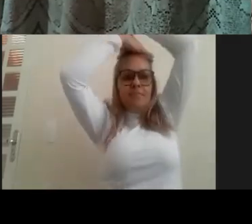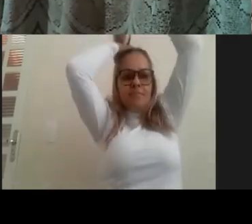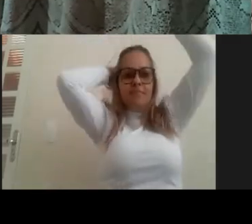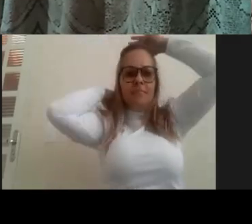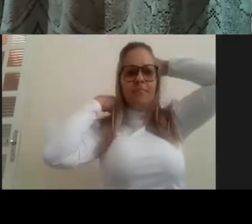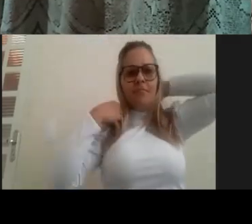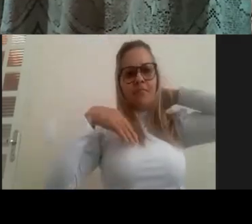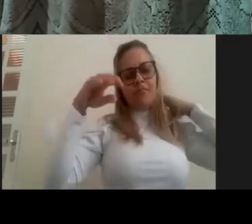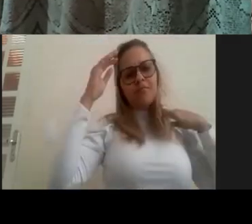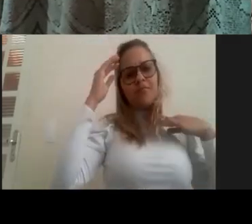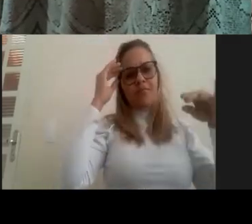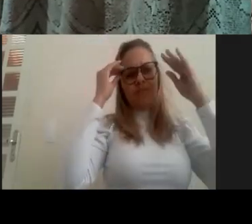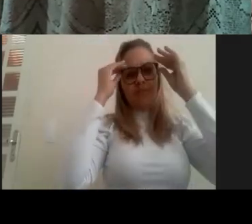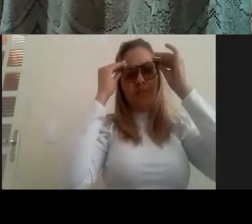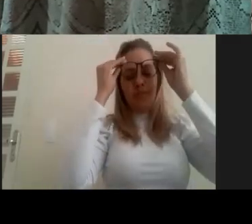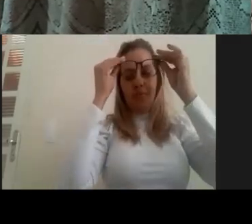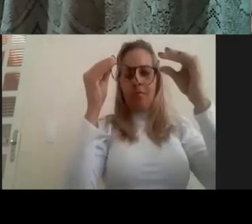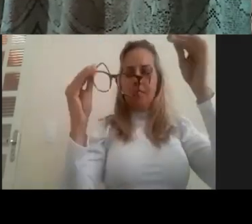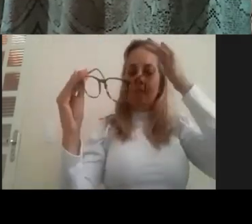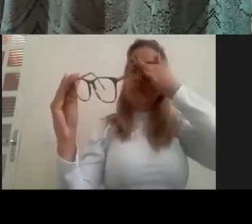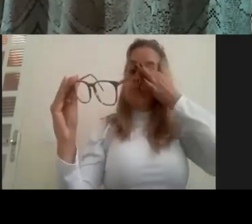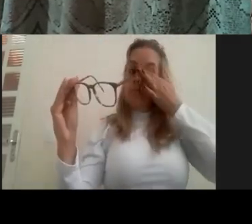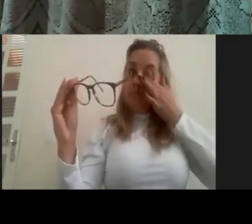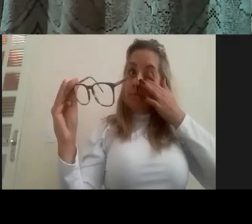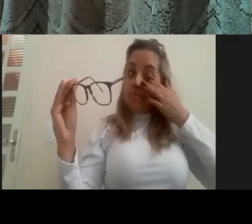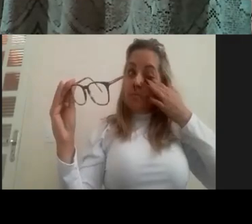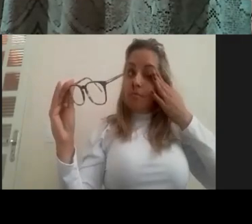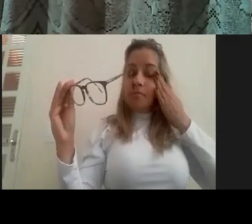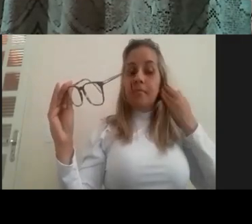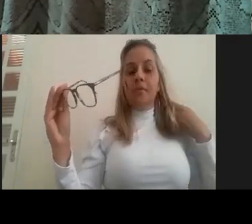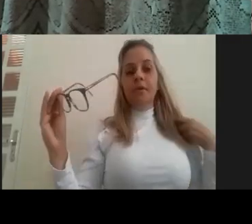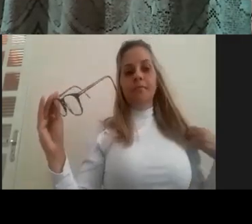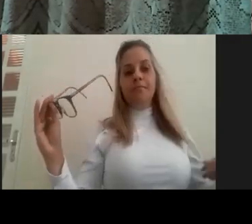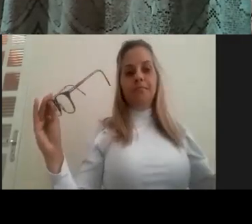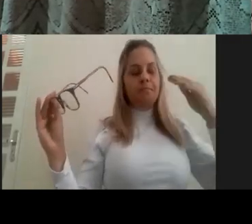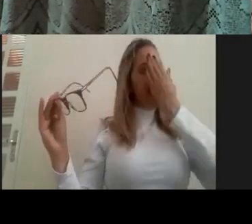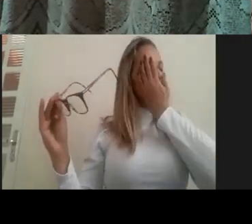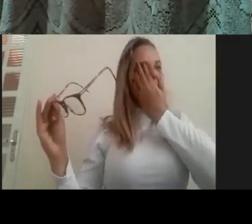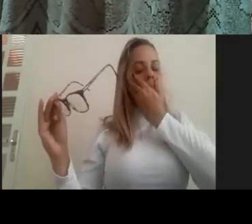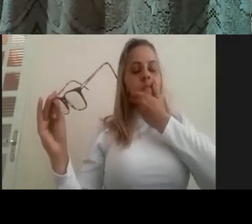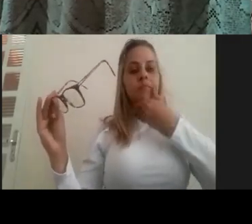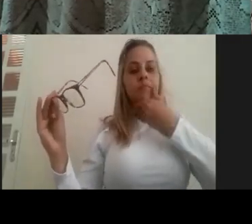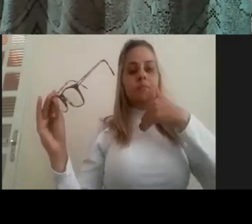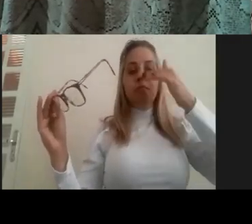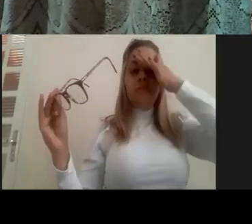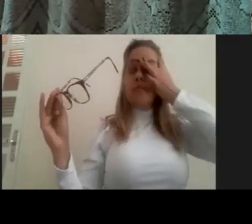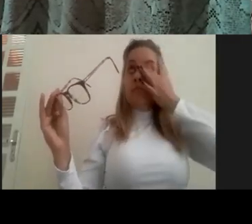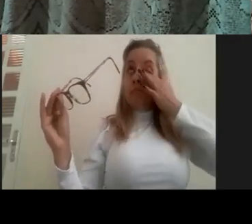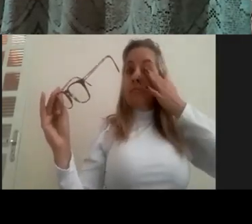Bacana, sejam bem-vindas, né? Bem-vindas, você e os meninos também que vão chegar por aí. Então, essa é a